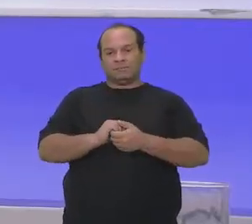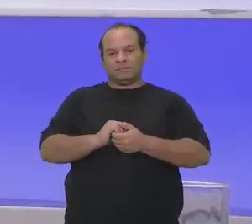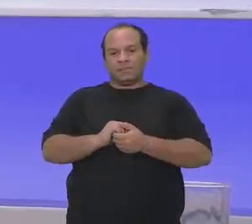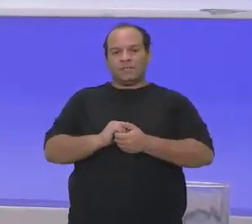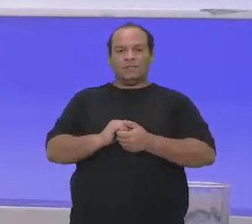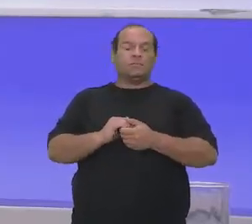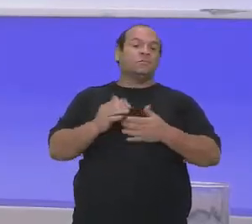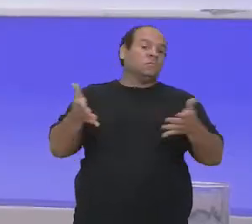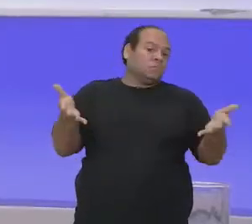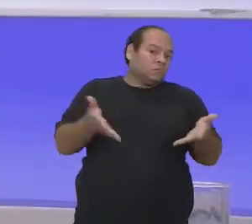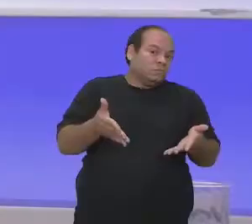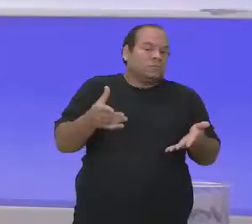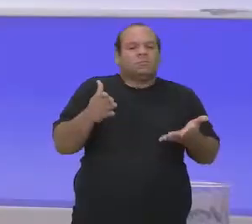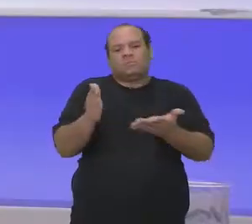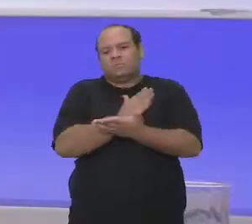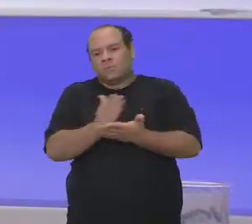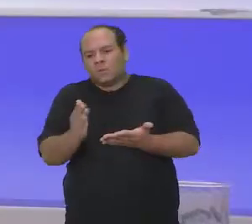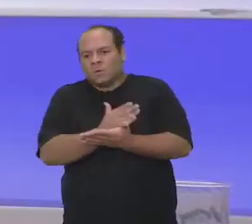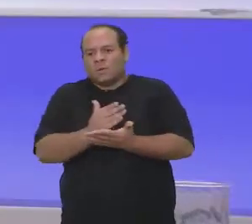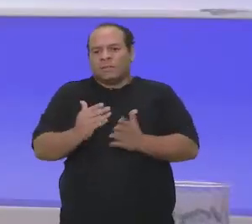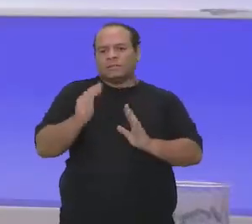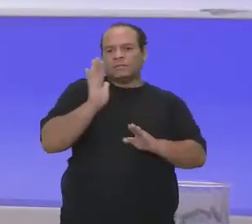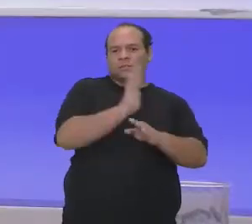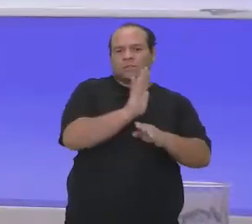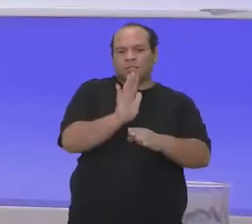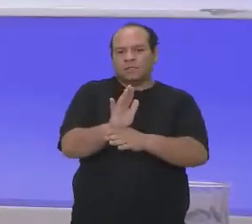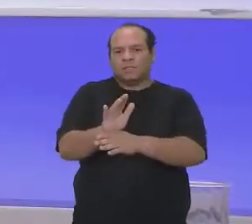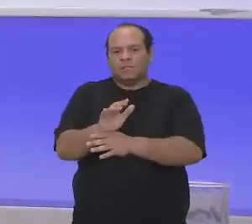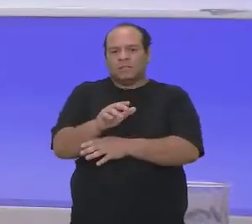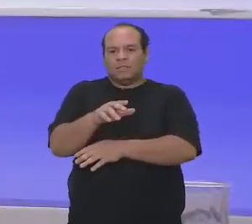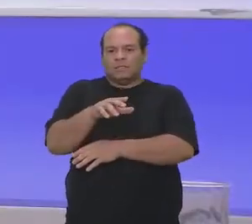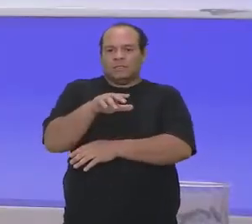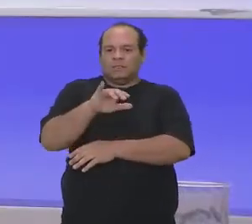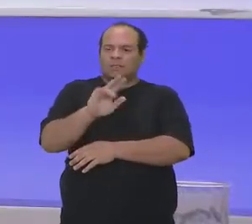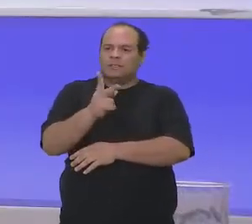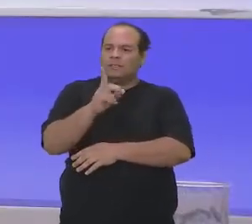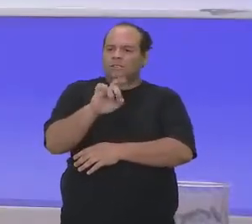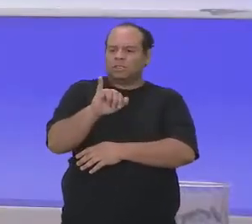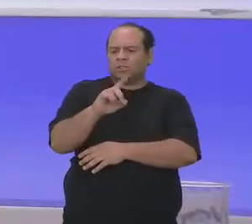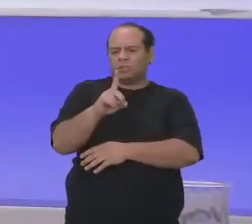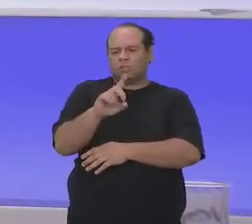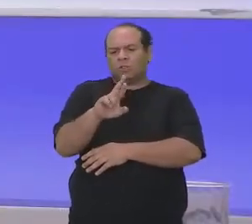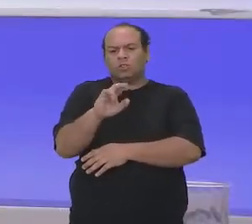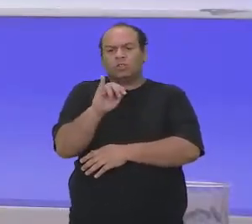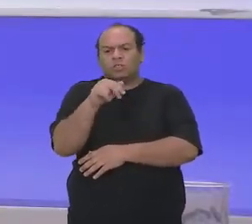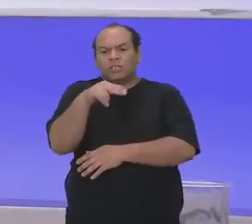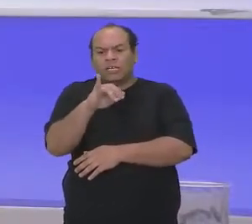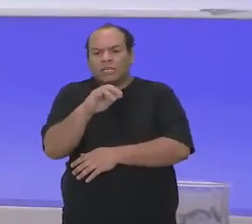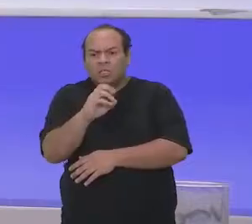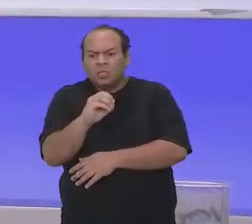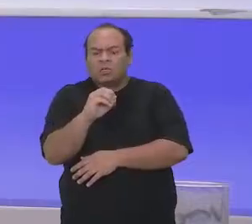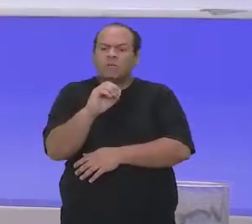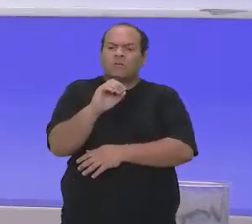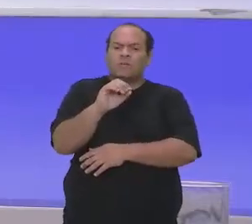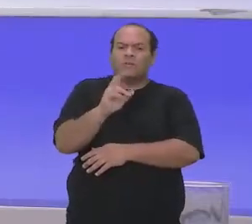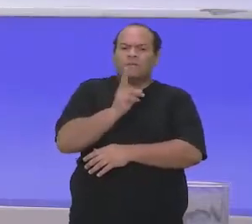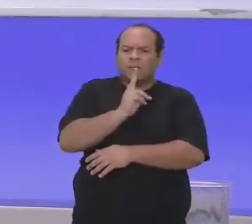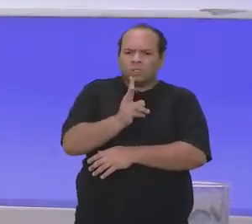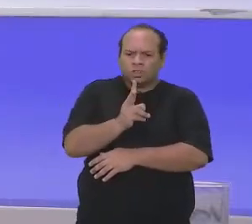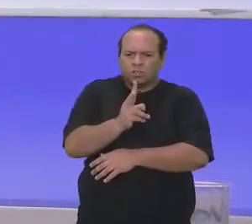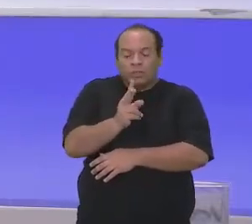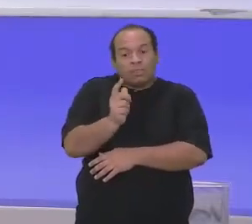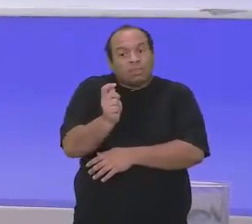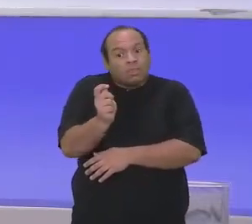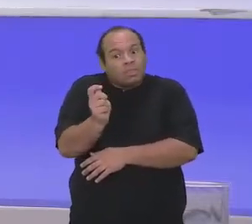gente tem alguns cases que é de hidrogênio verde. Então, a gente tem o hidrogênio verde como uma